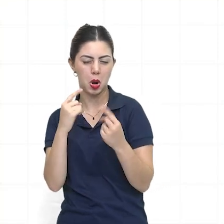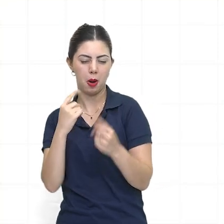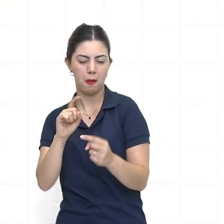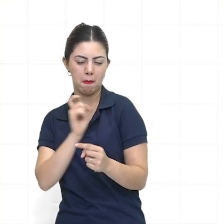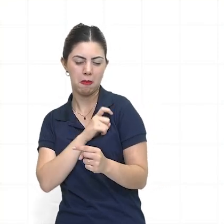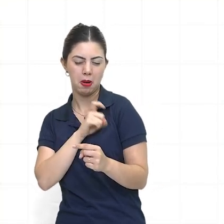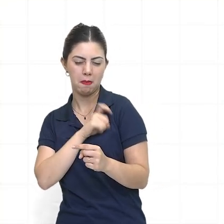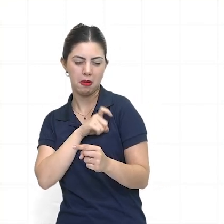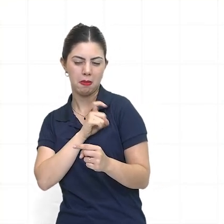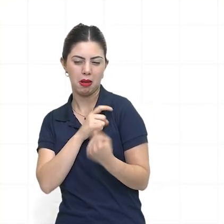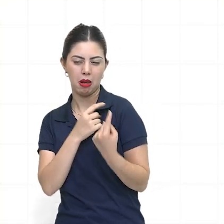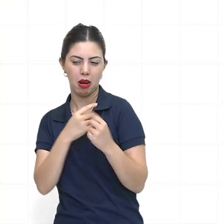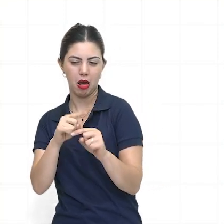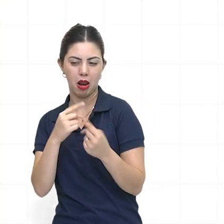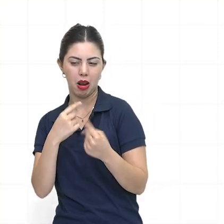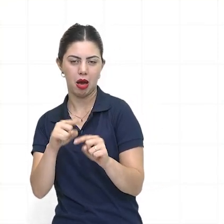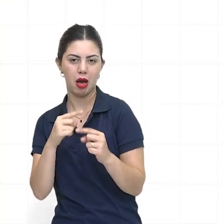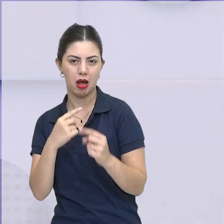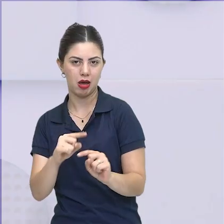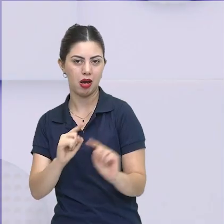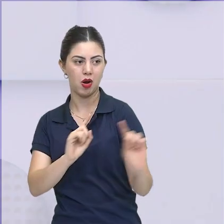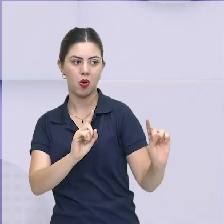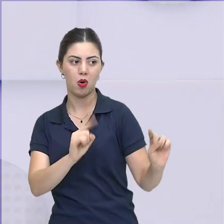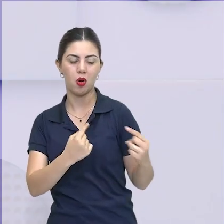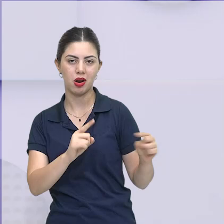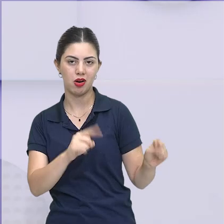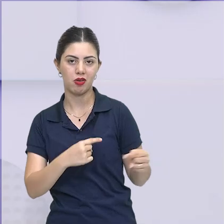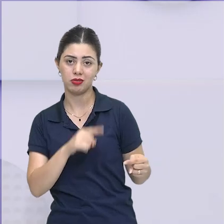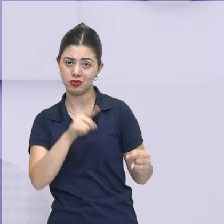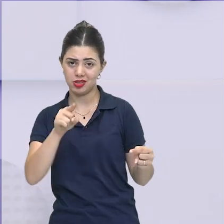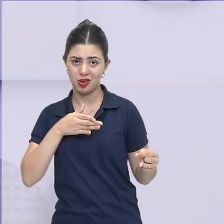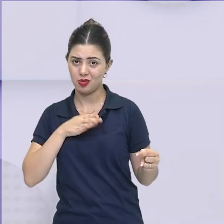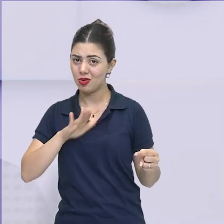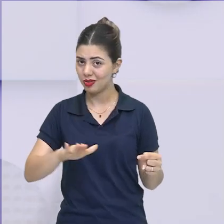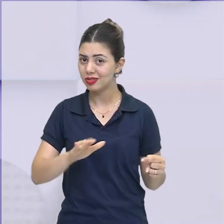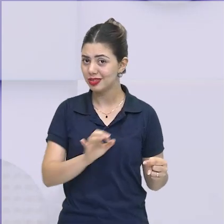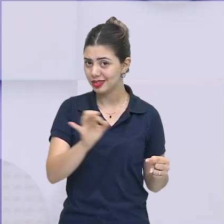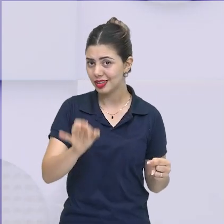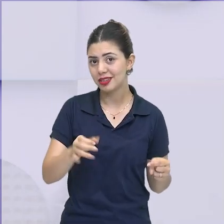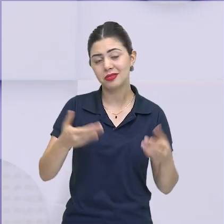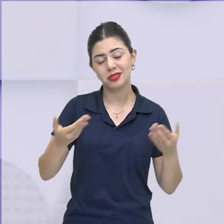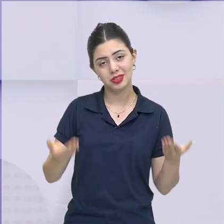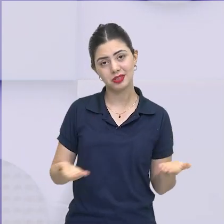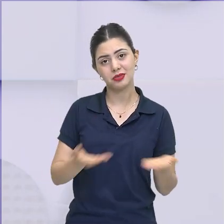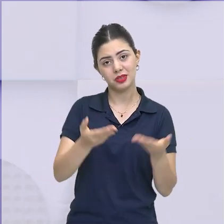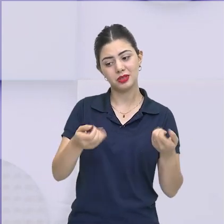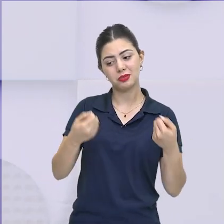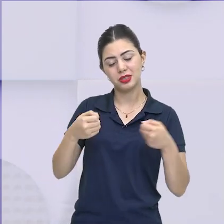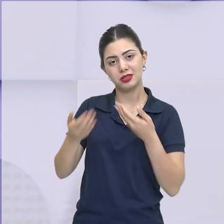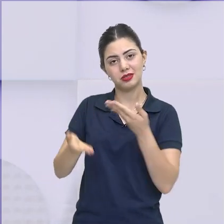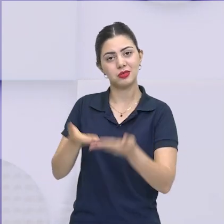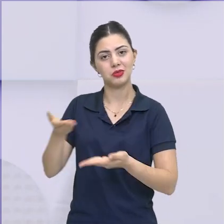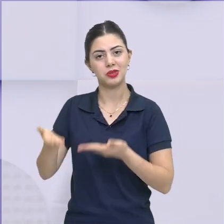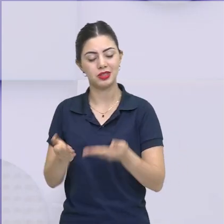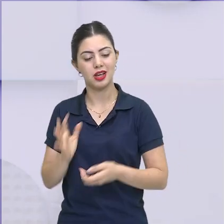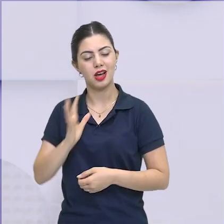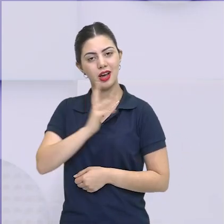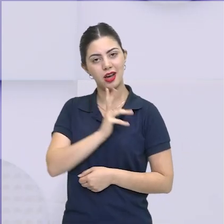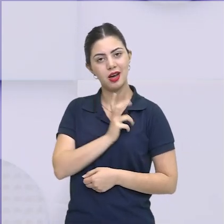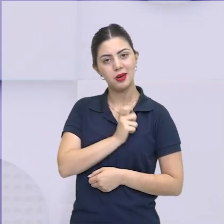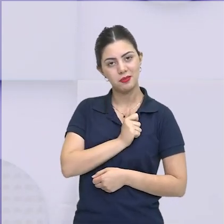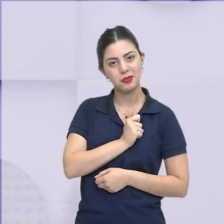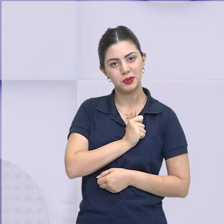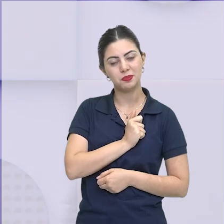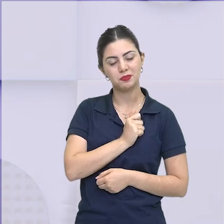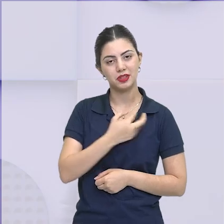te fizesse mal a você mesmo? Essa é a bússola moral dessa história aí da questão do amor no